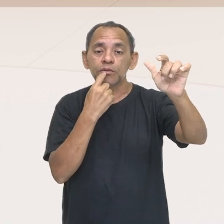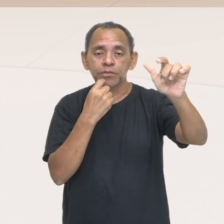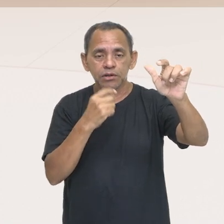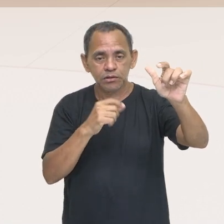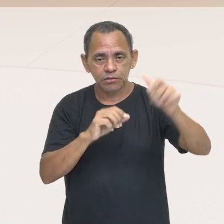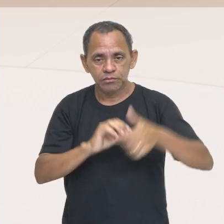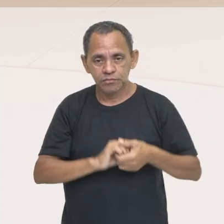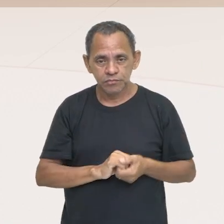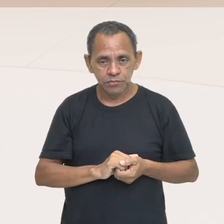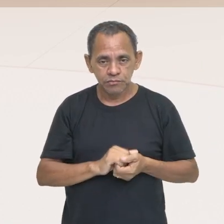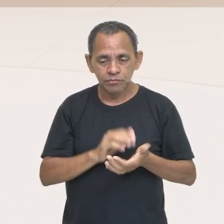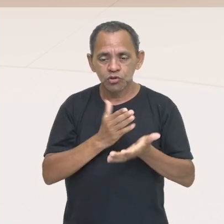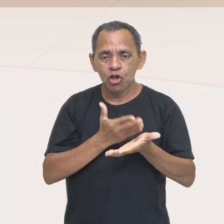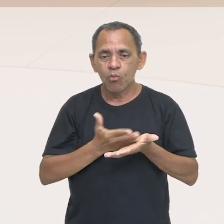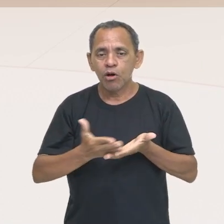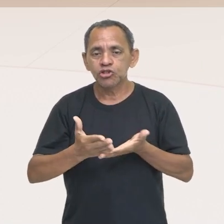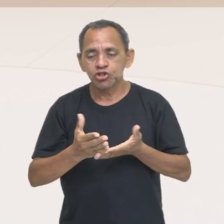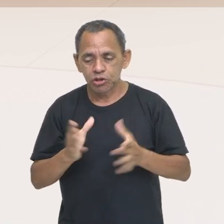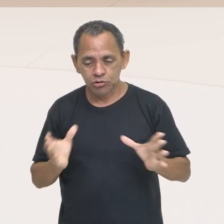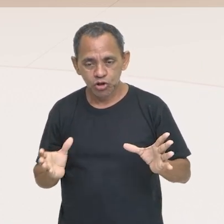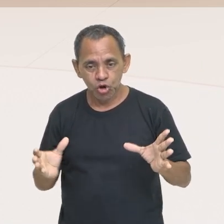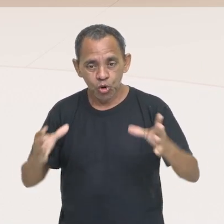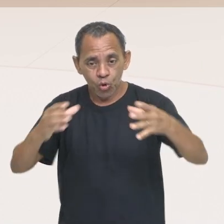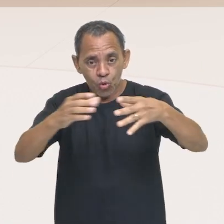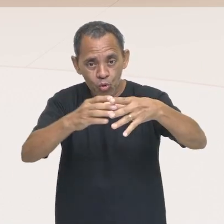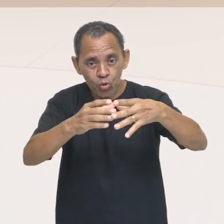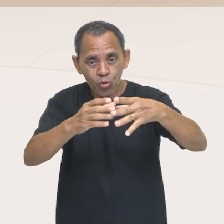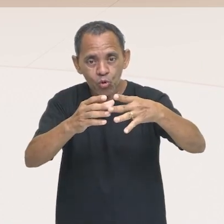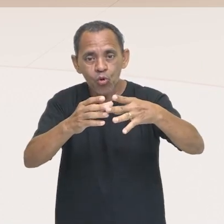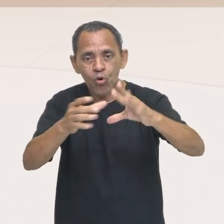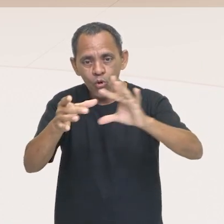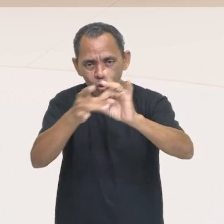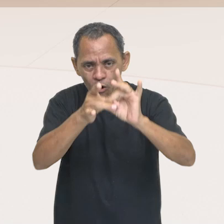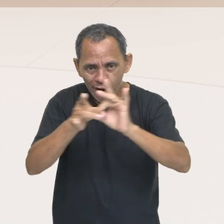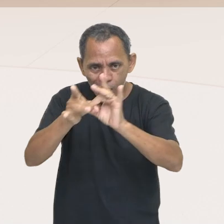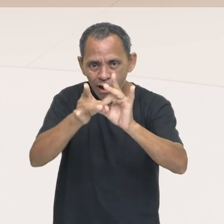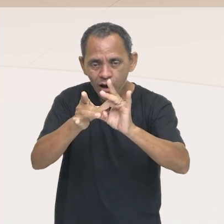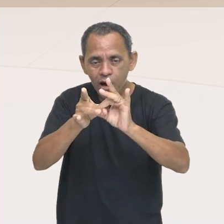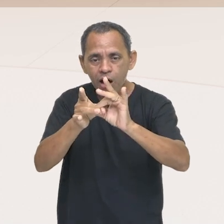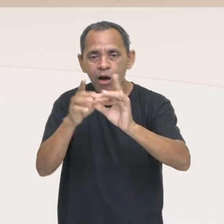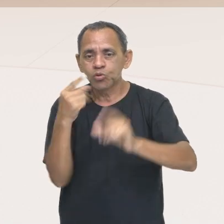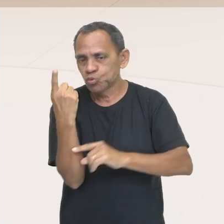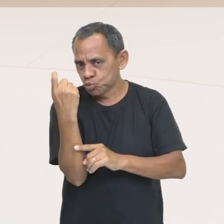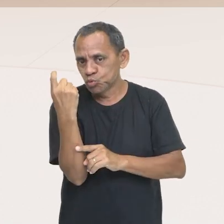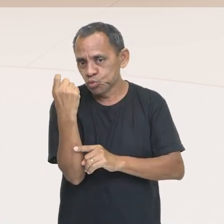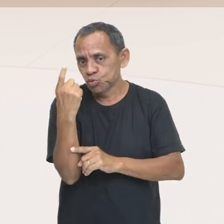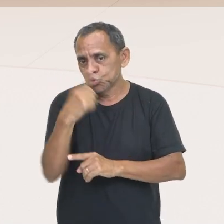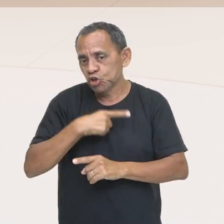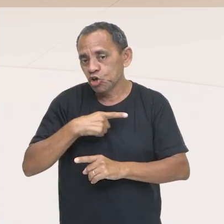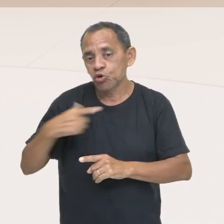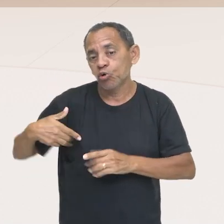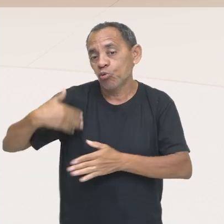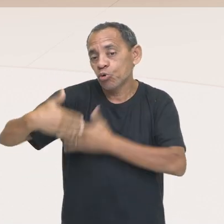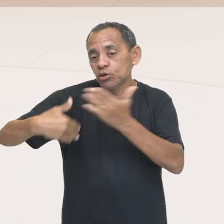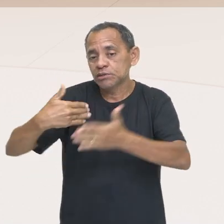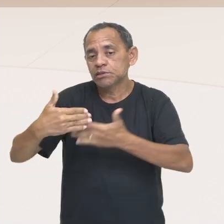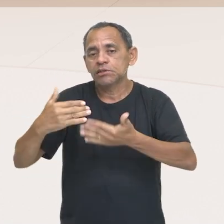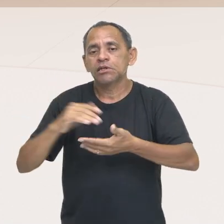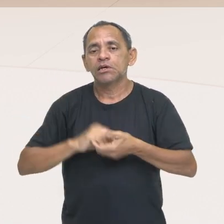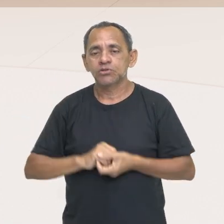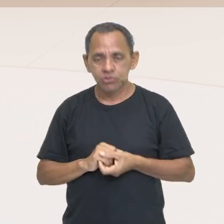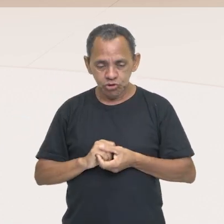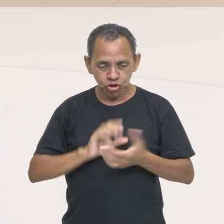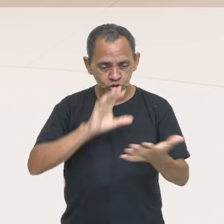vermelha, e a partir da unificação, né? Então houve um processo, né, de unificação e